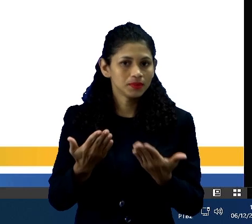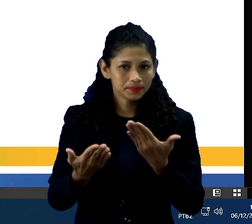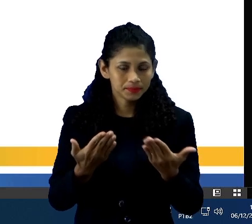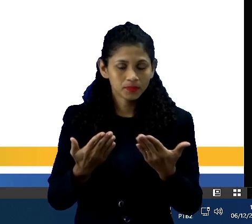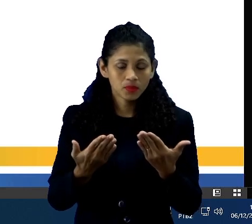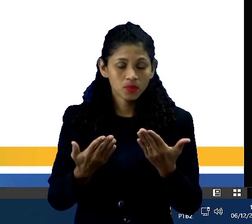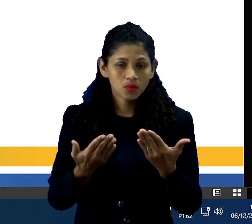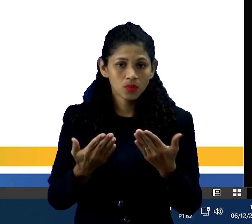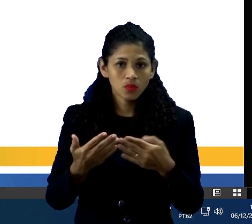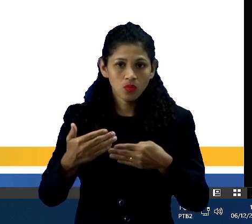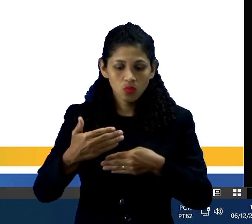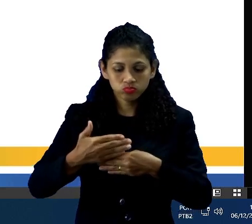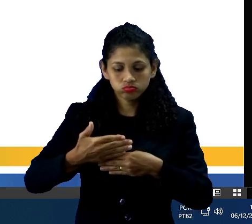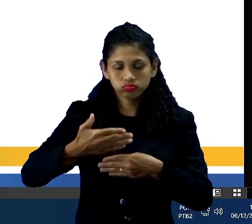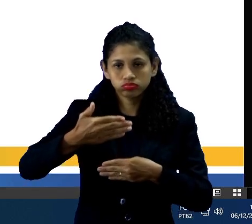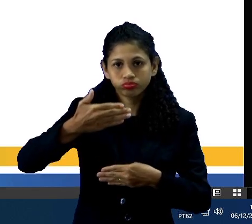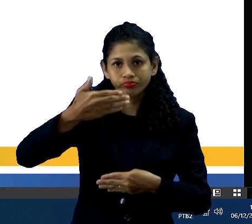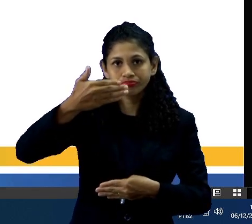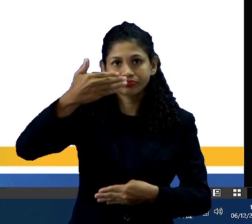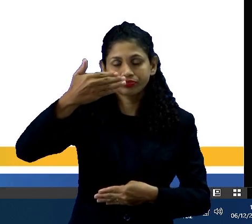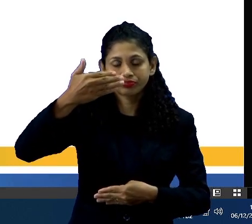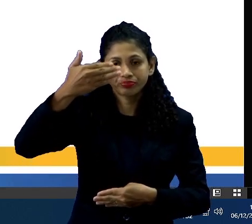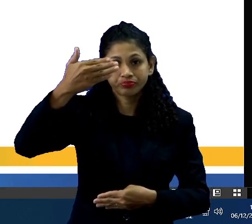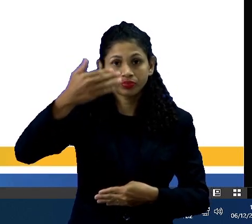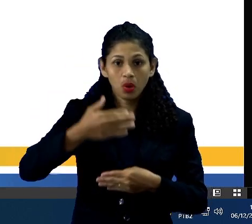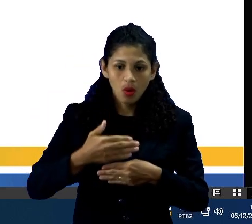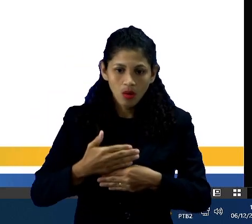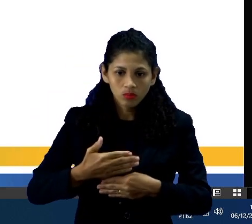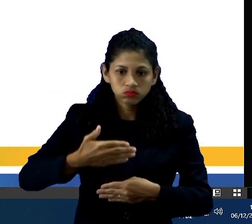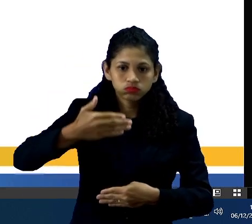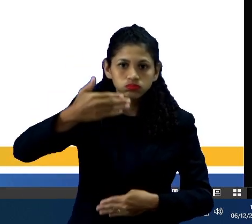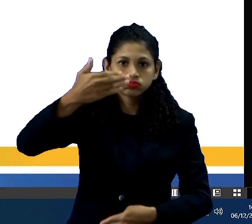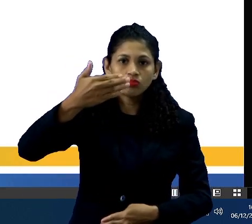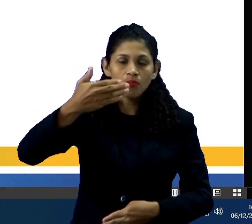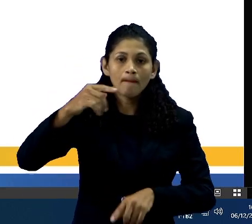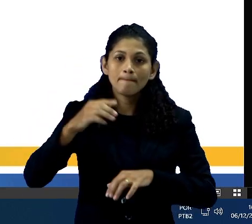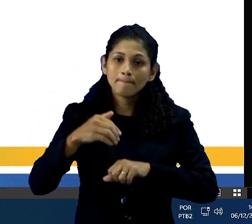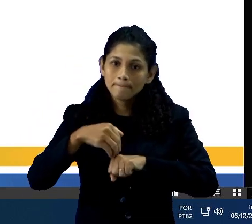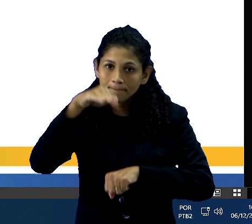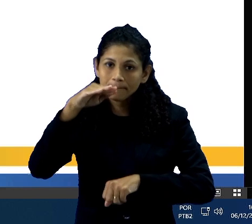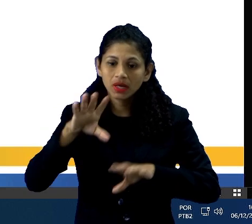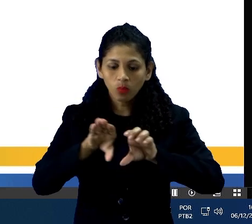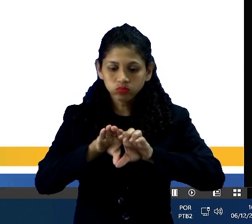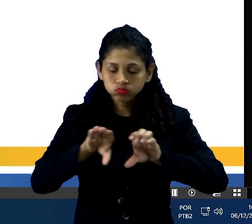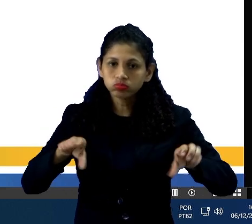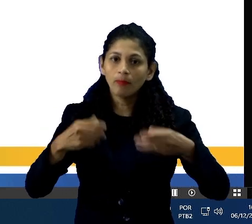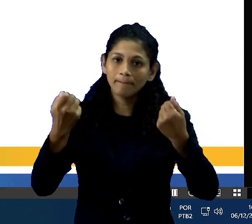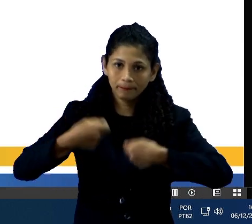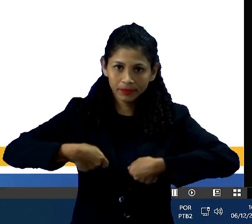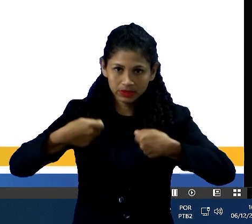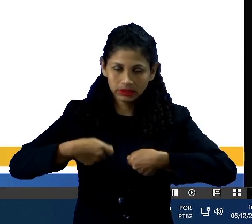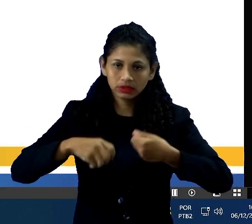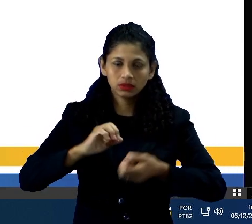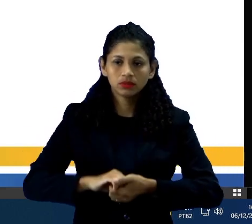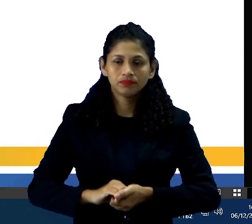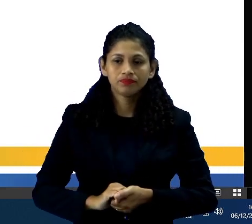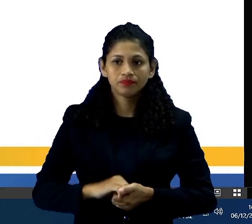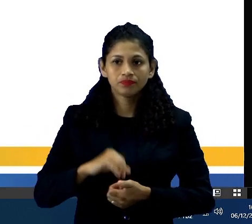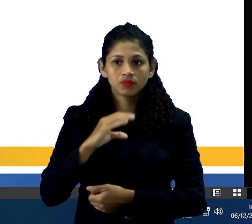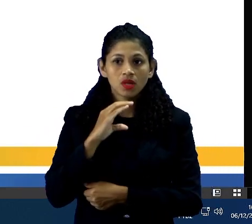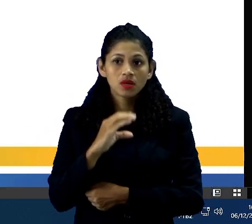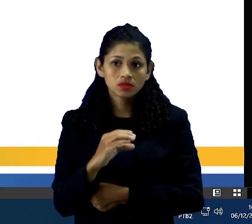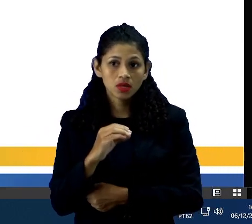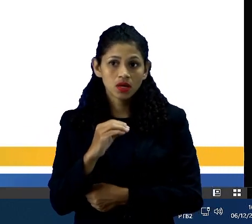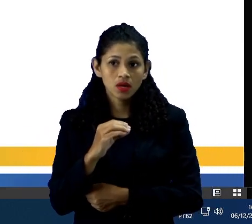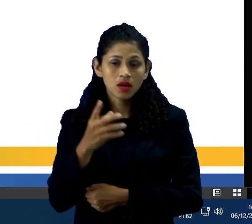maior a área de uma parede, maior o número de tijolos que farão parte dela. E a letra C, desconto dado